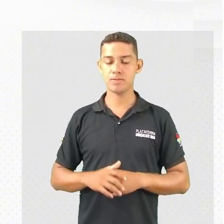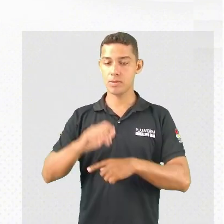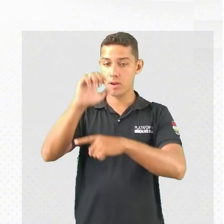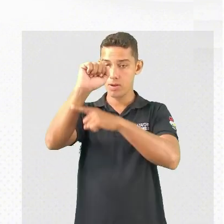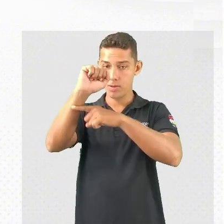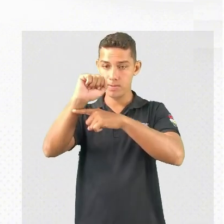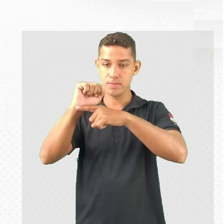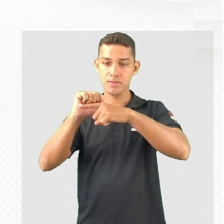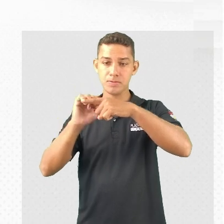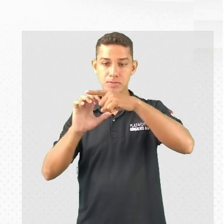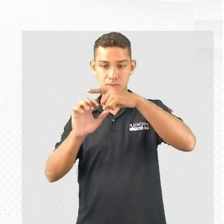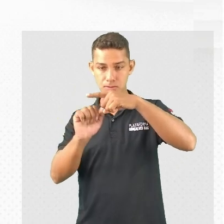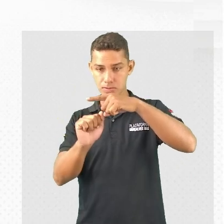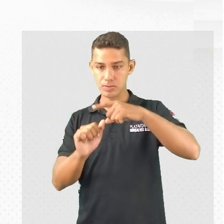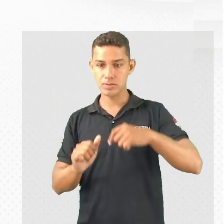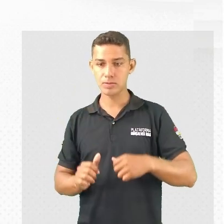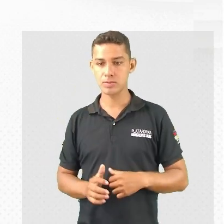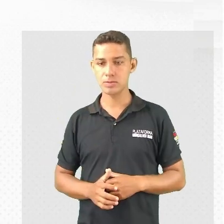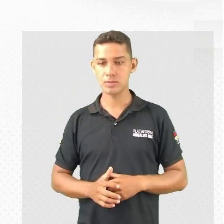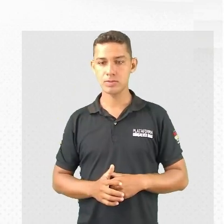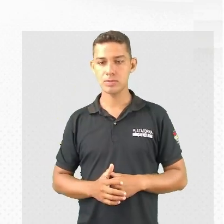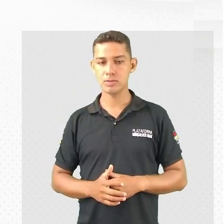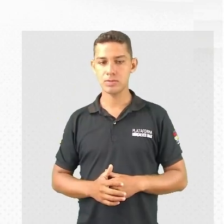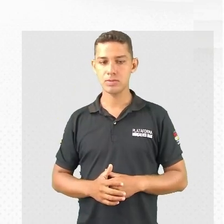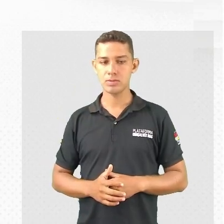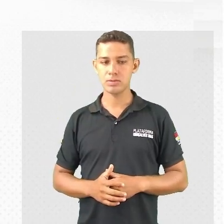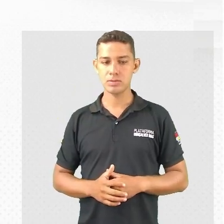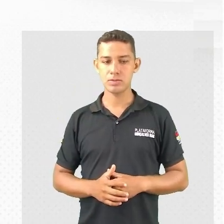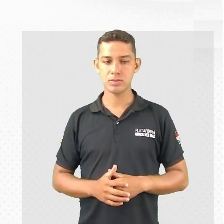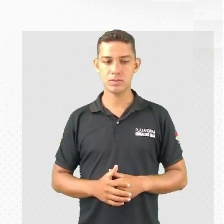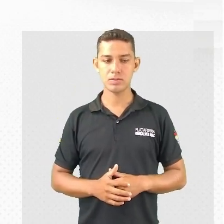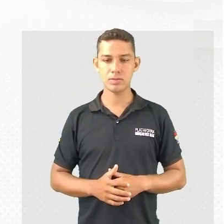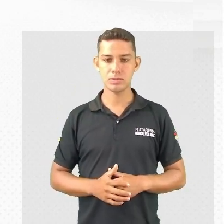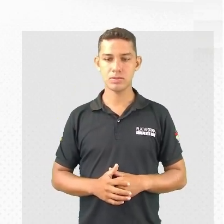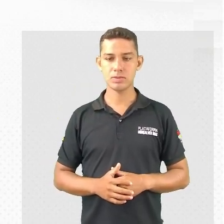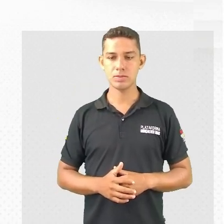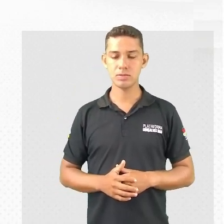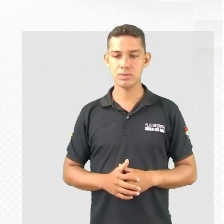sobre aqui, no caso,